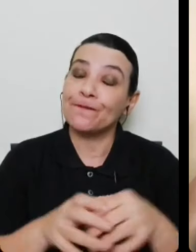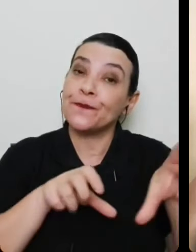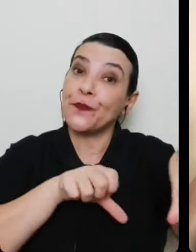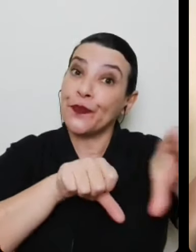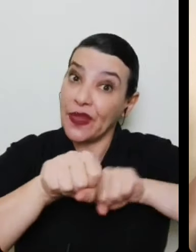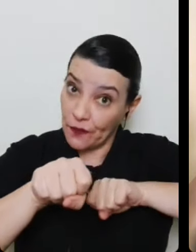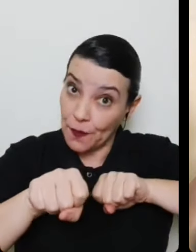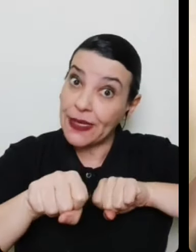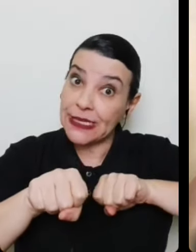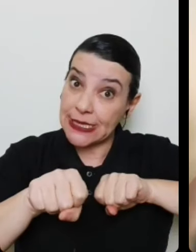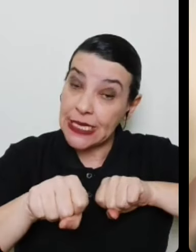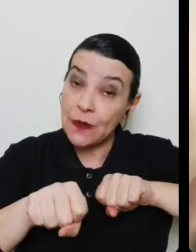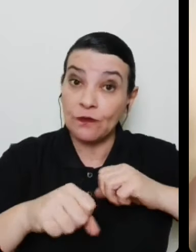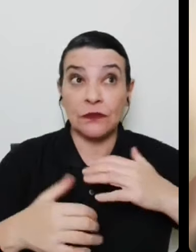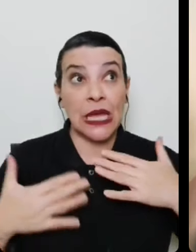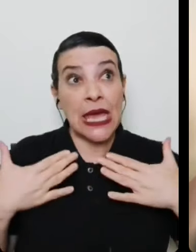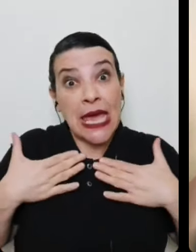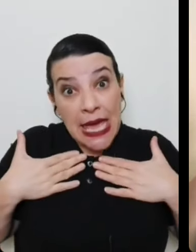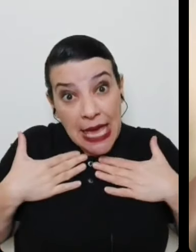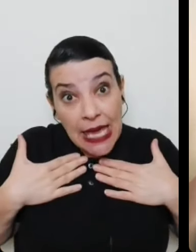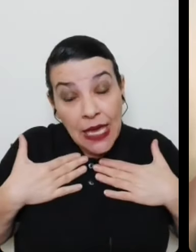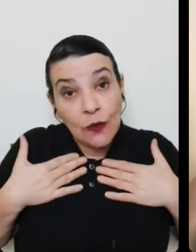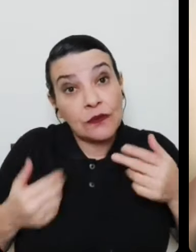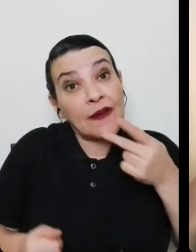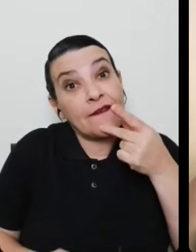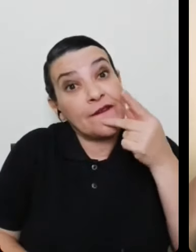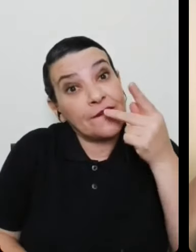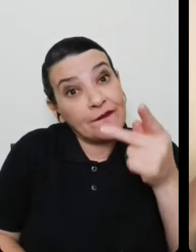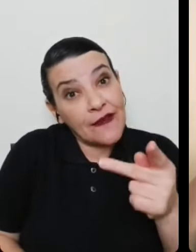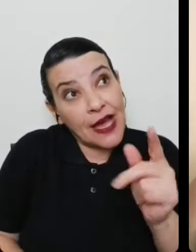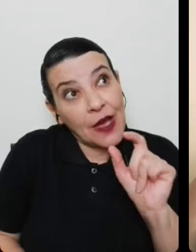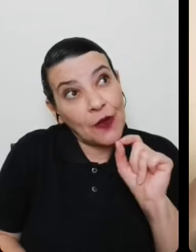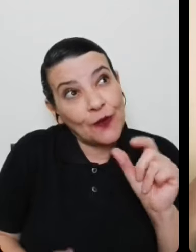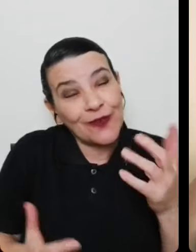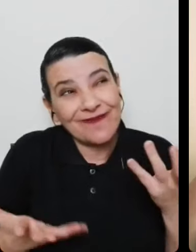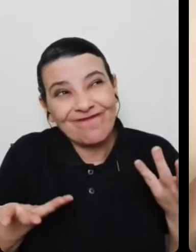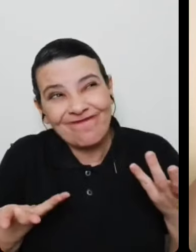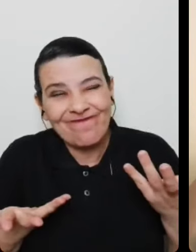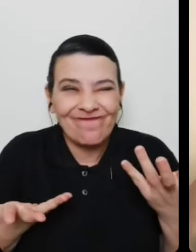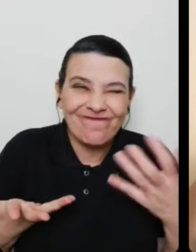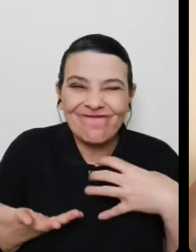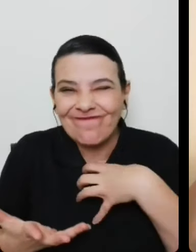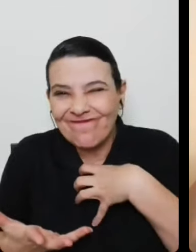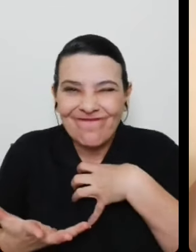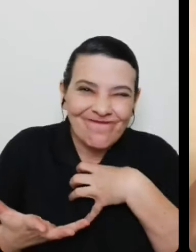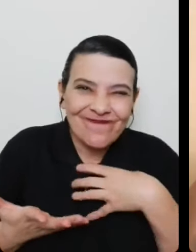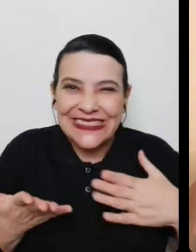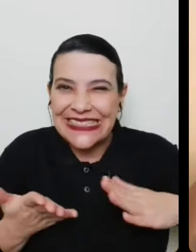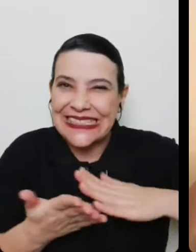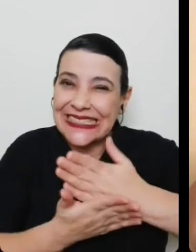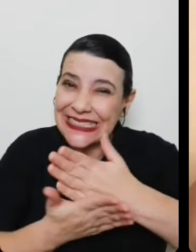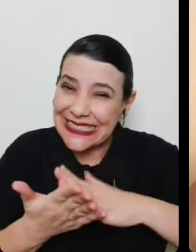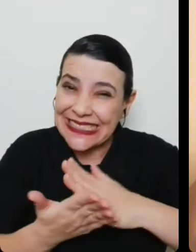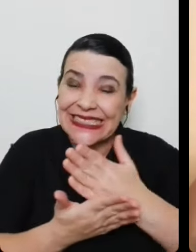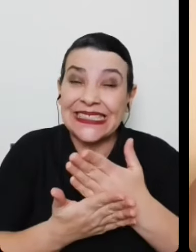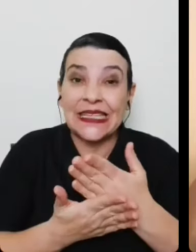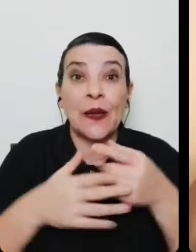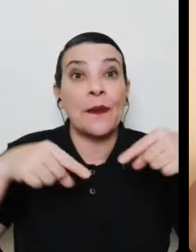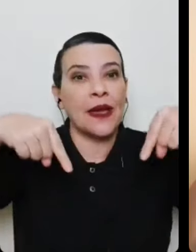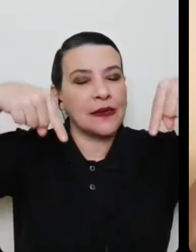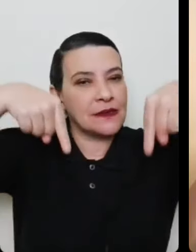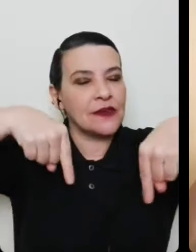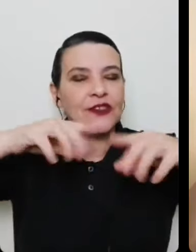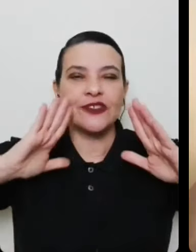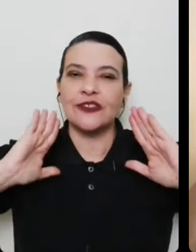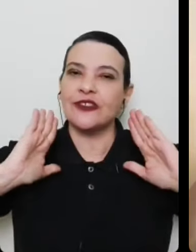formação, assim, eu falo com certo desconforto, mas ao mesmo tempo, hoje já me sentindo